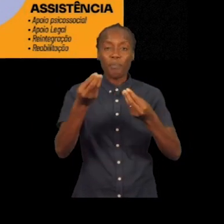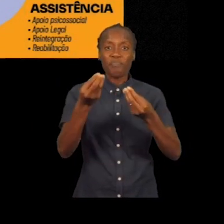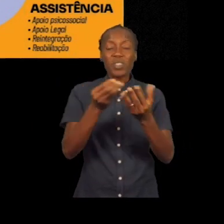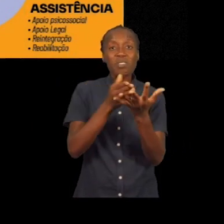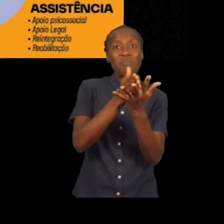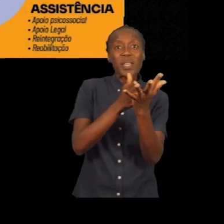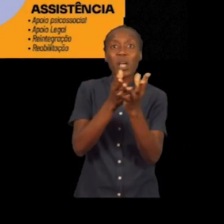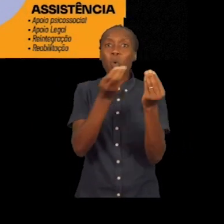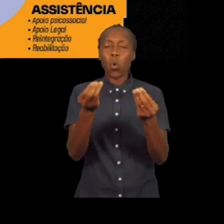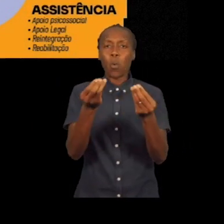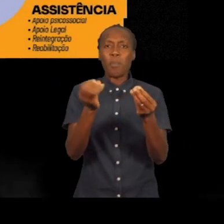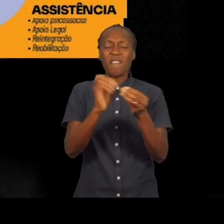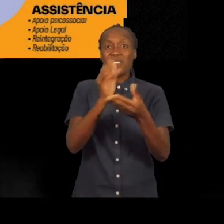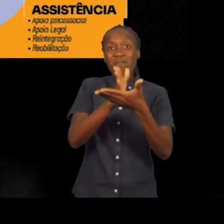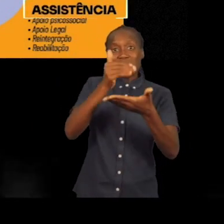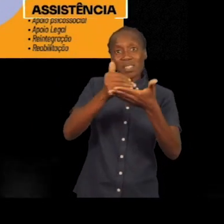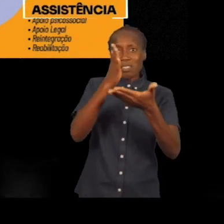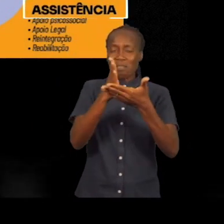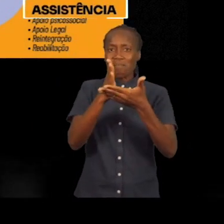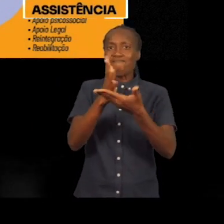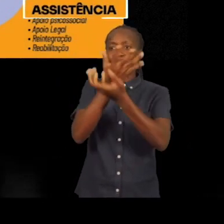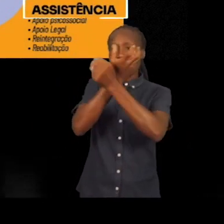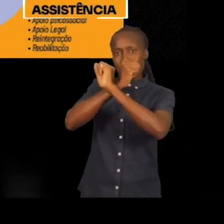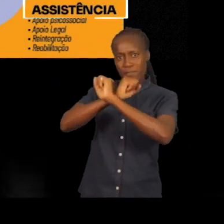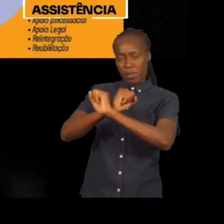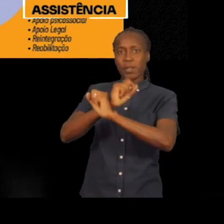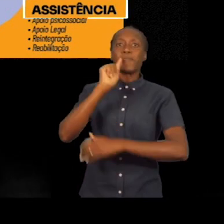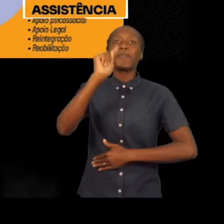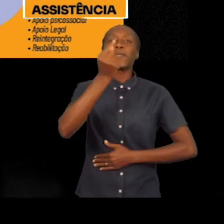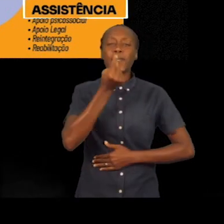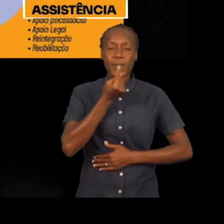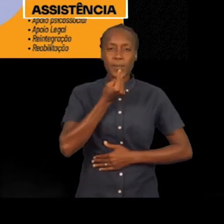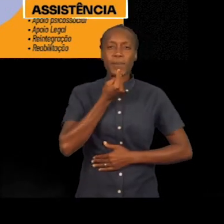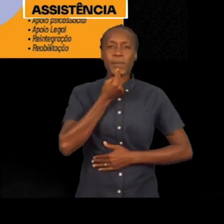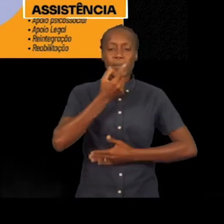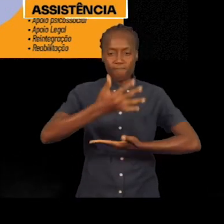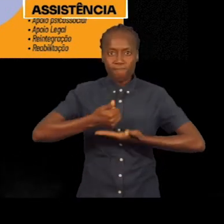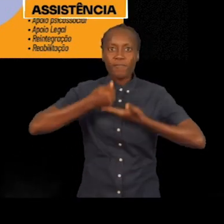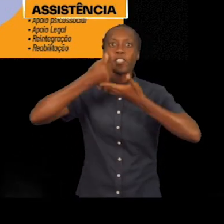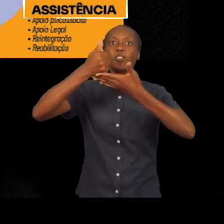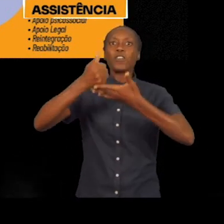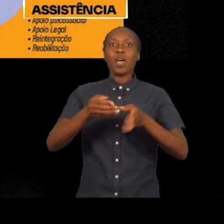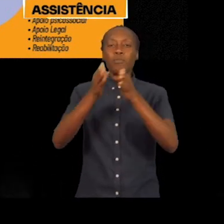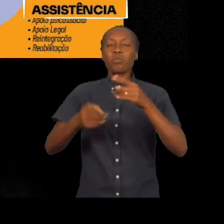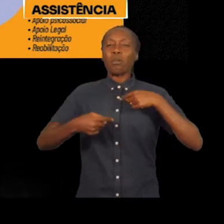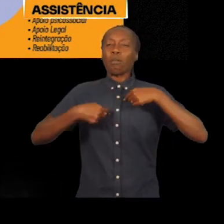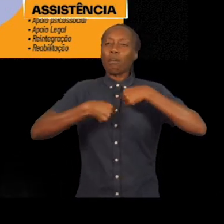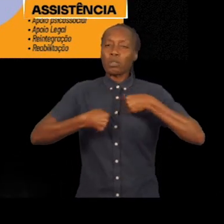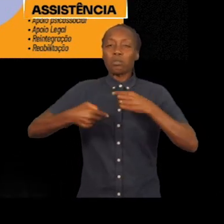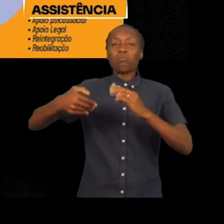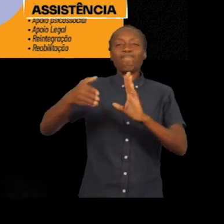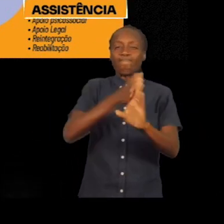resposta e assistência às vítimas de violência na escola um instrumento que propõe uma ação